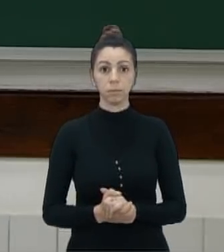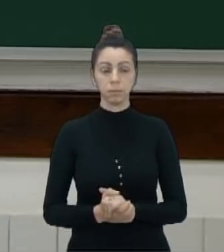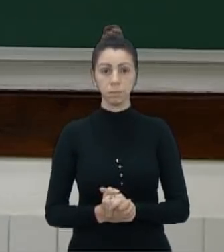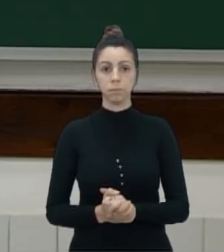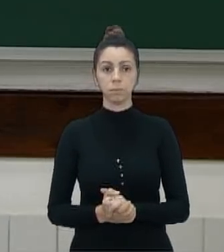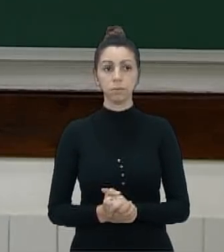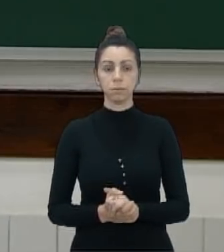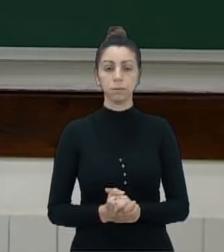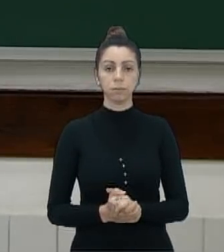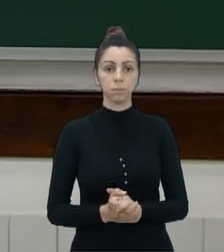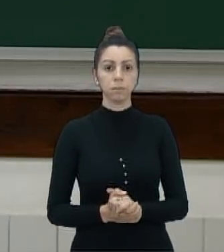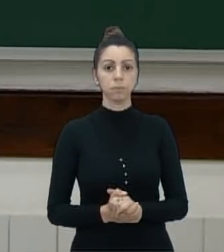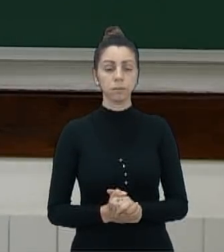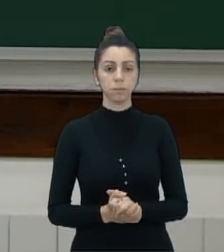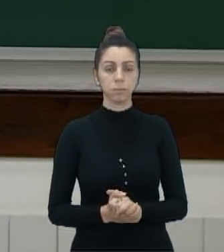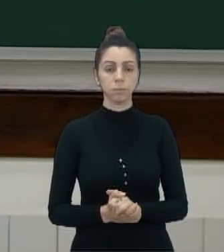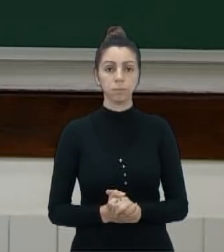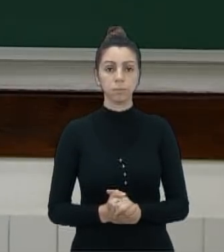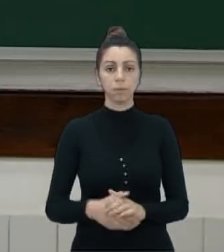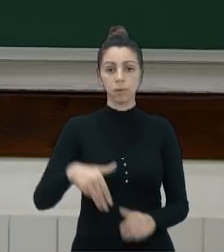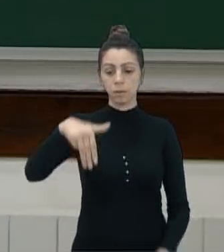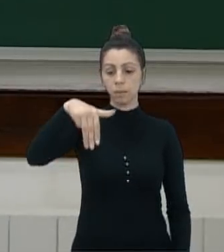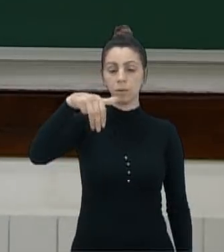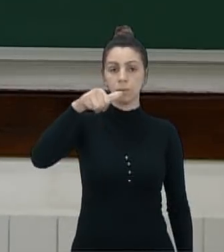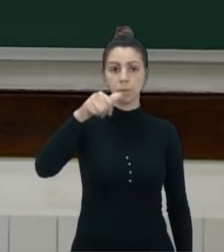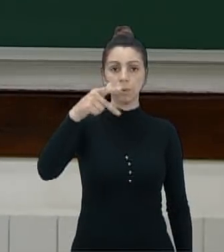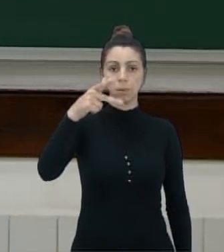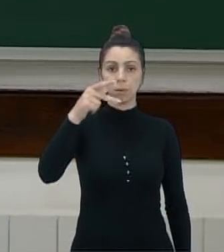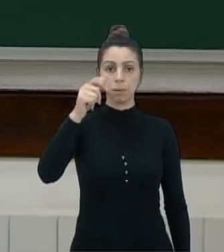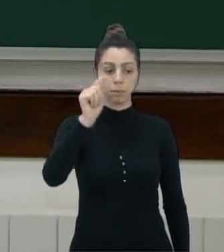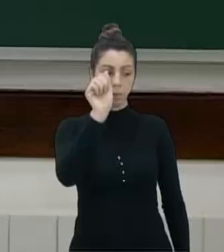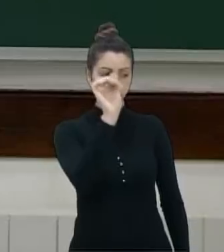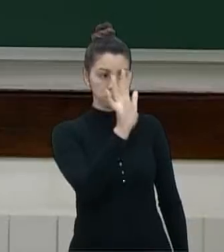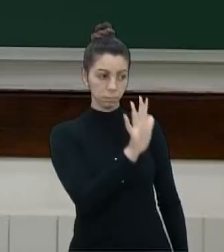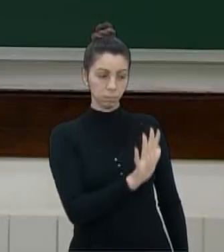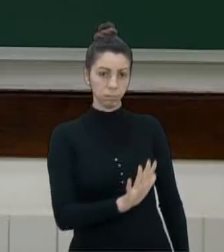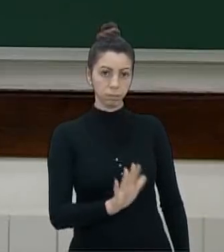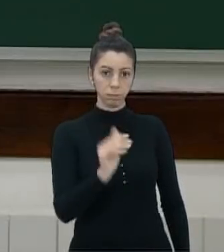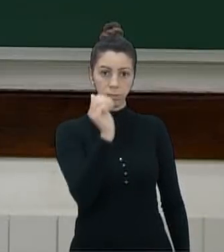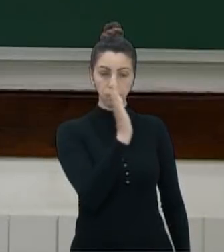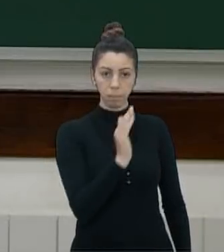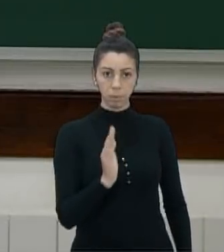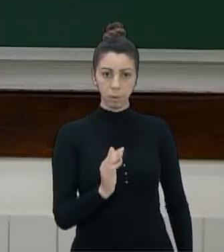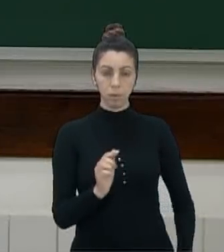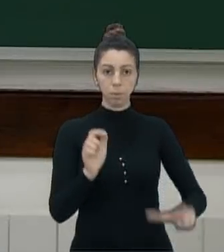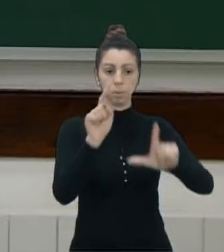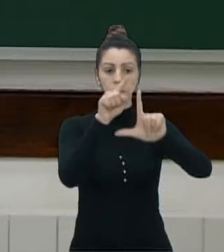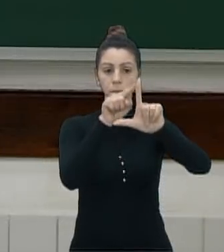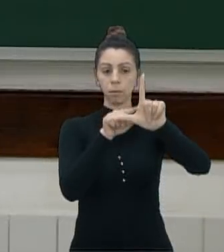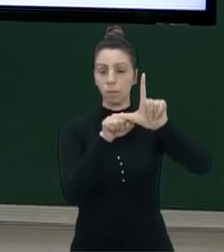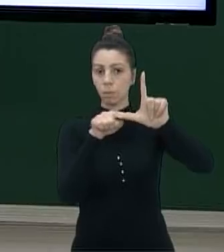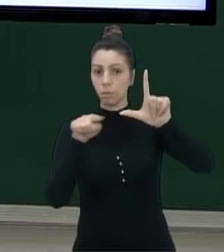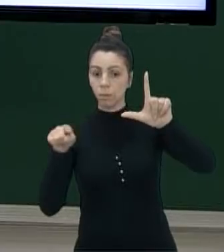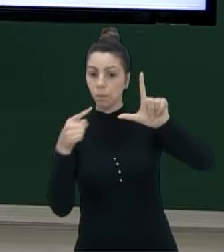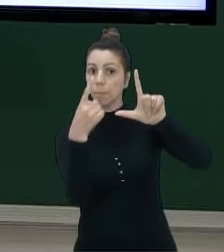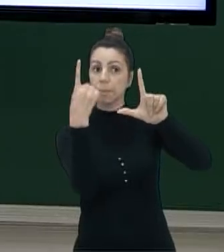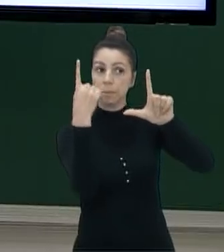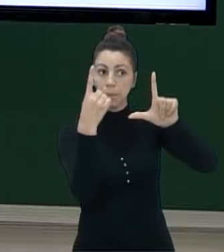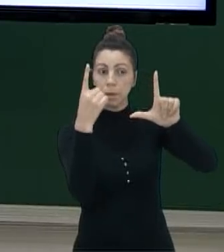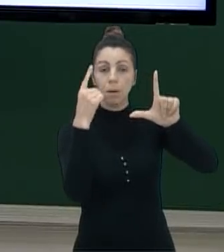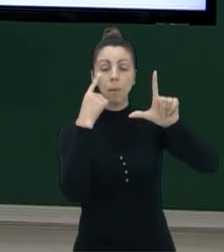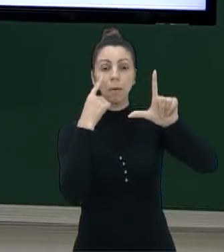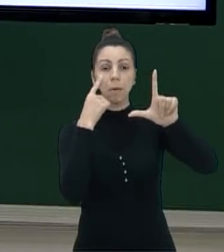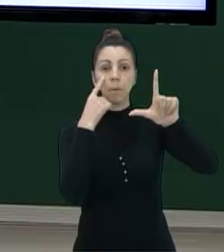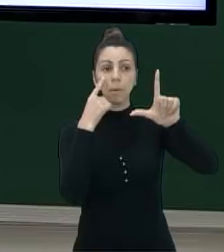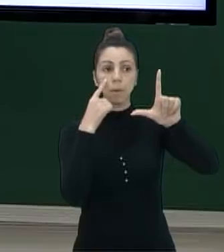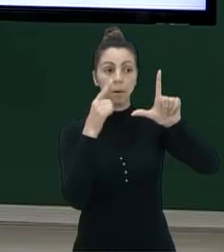ó. Observe o mapa do Brasil que está no primeiro quadrante do plano cartesiano. Veja que ele passa aqui, ó,